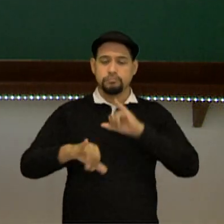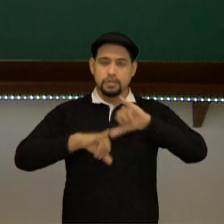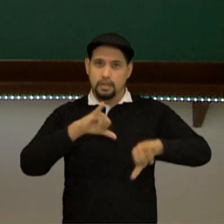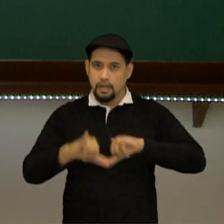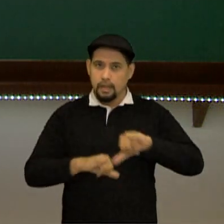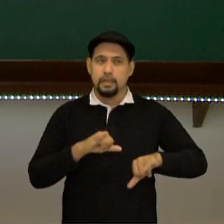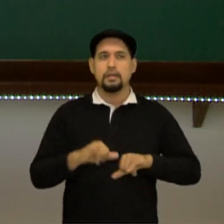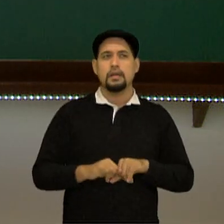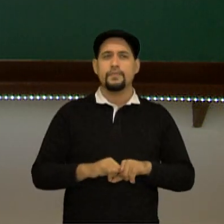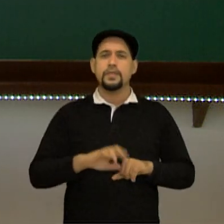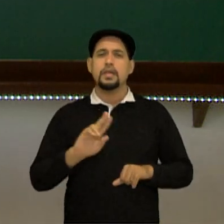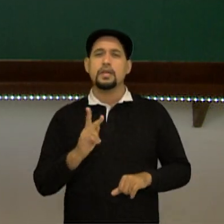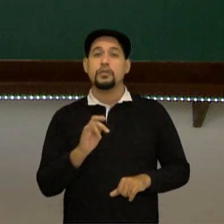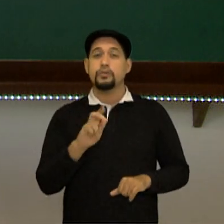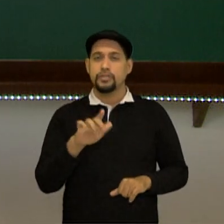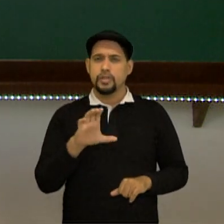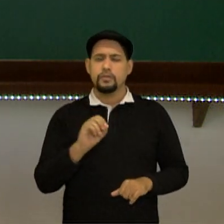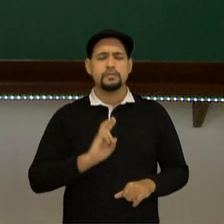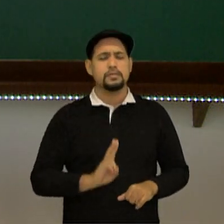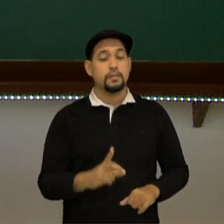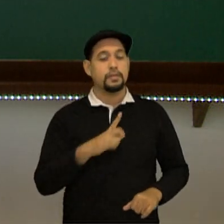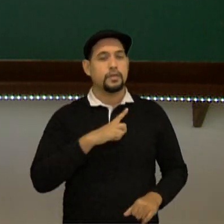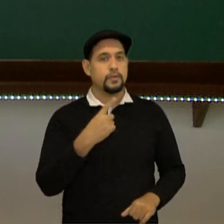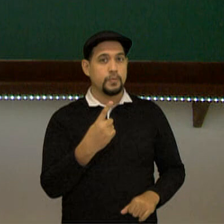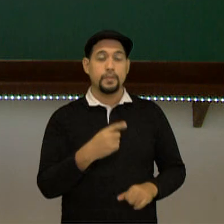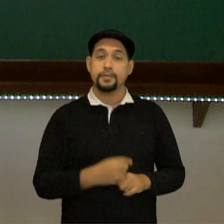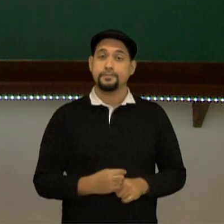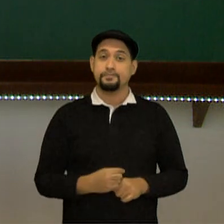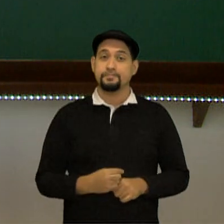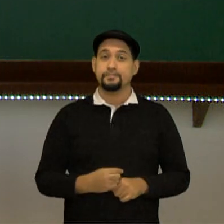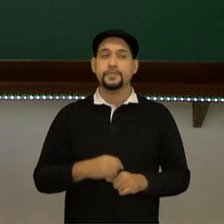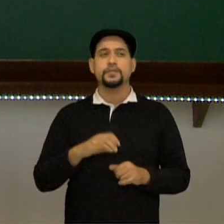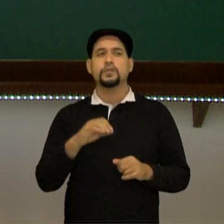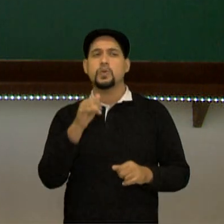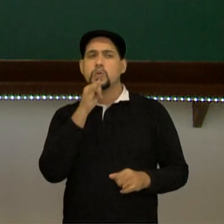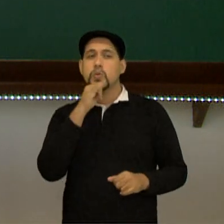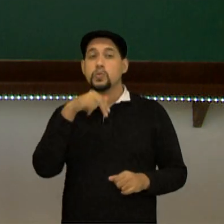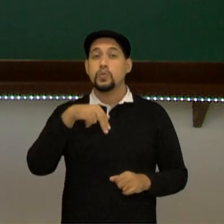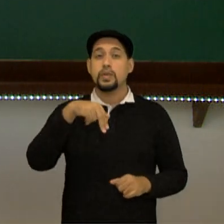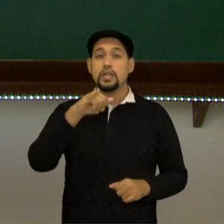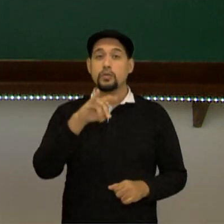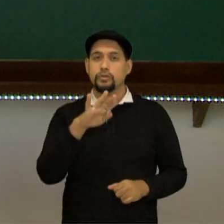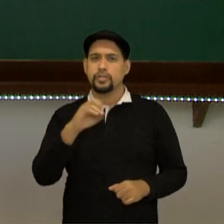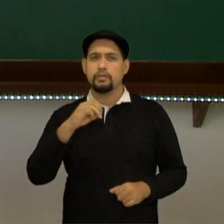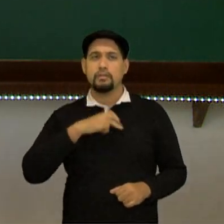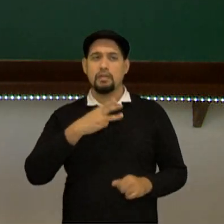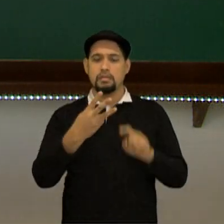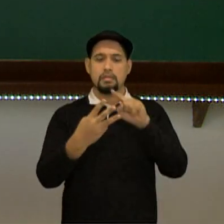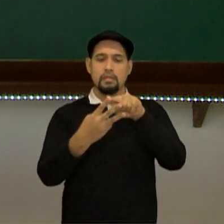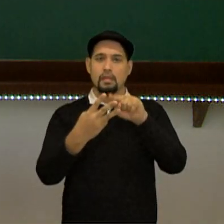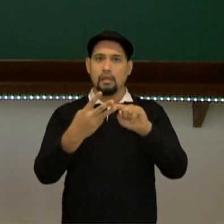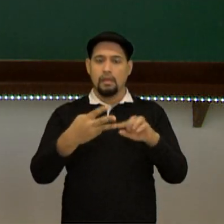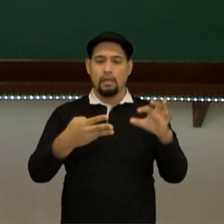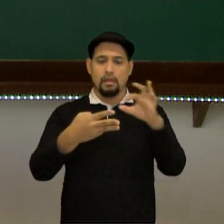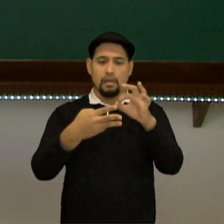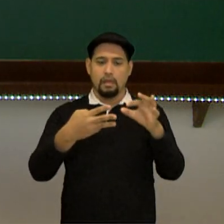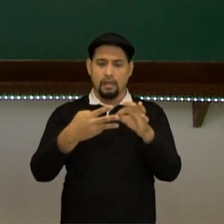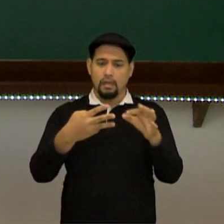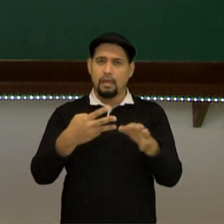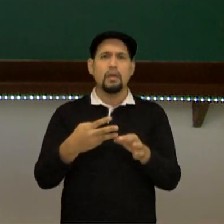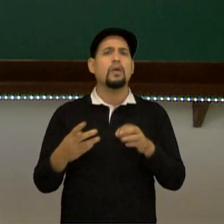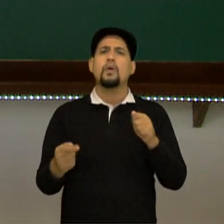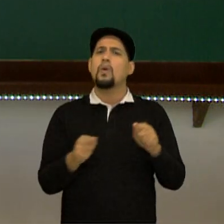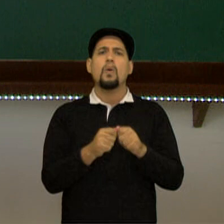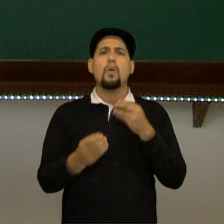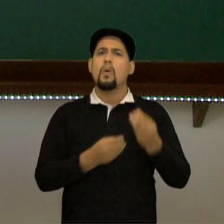hidrogênio, sempre uma. O oxigênio, 2. O nitrogênio, 3. Professor, como são essas ligações químicas